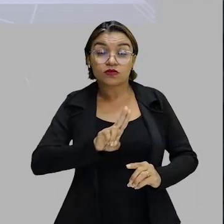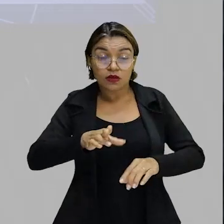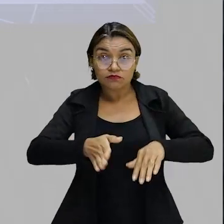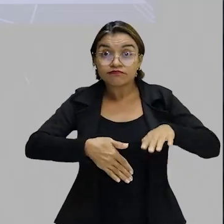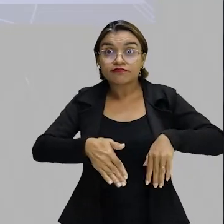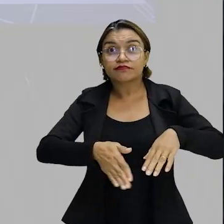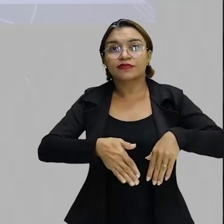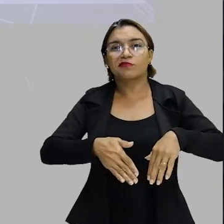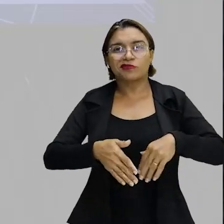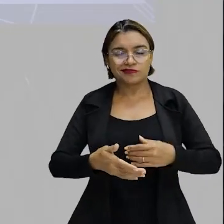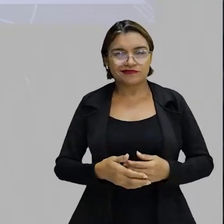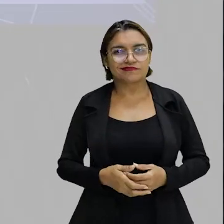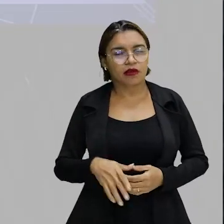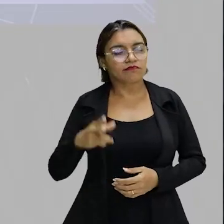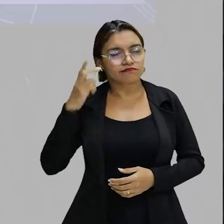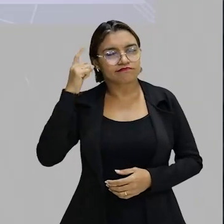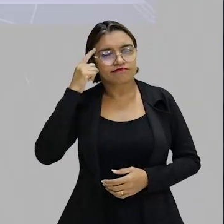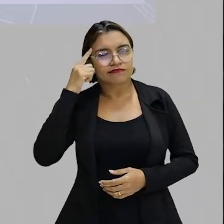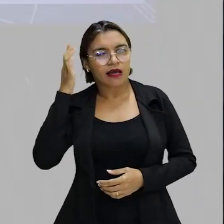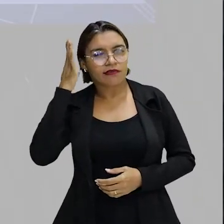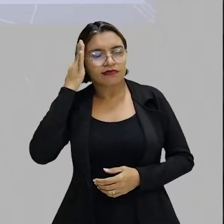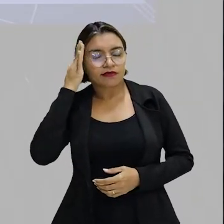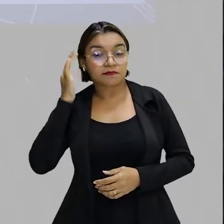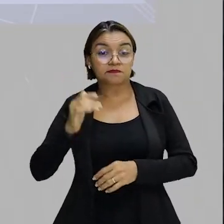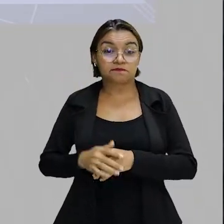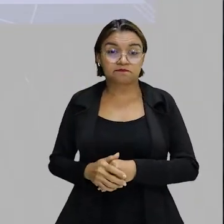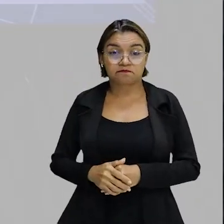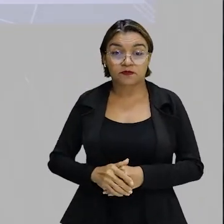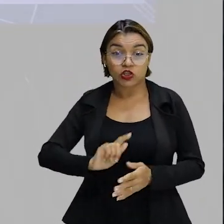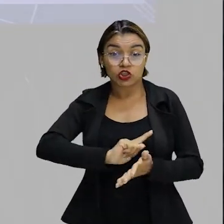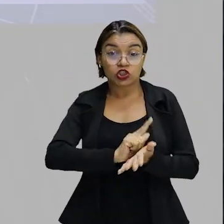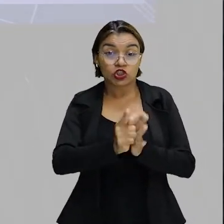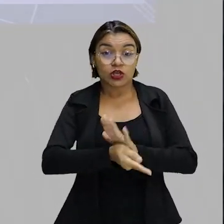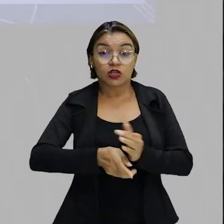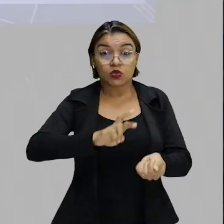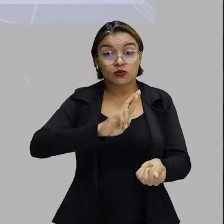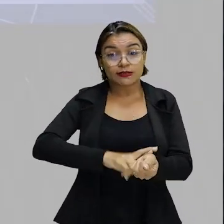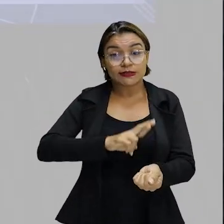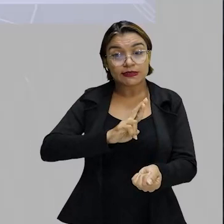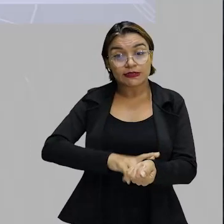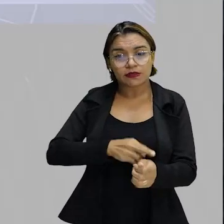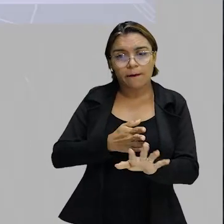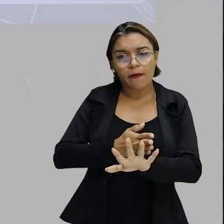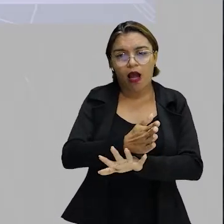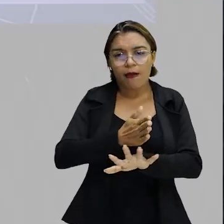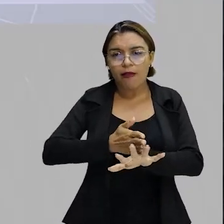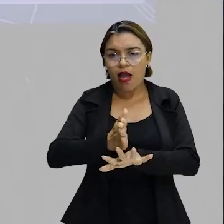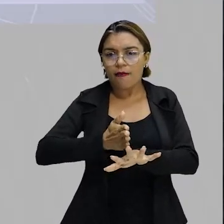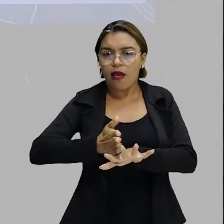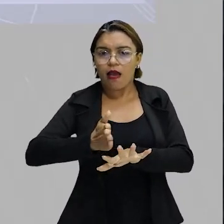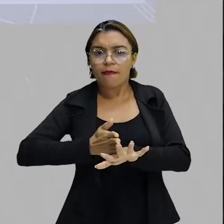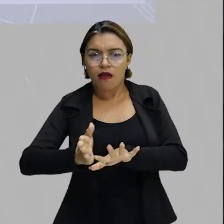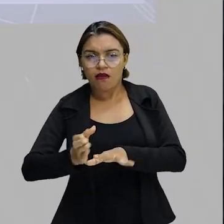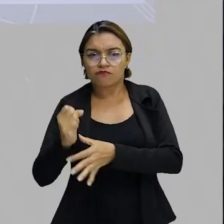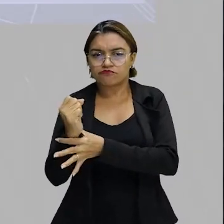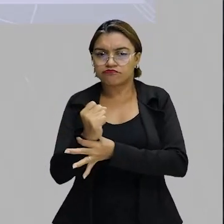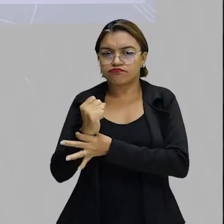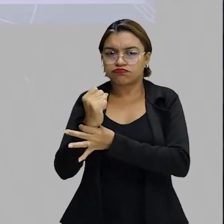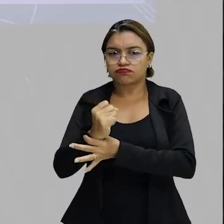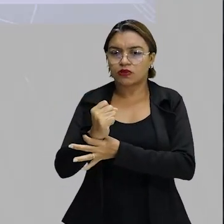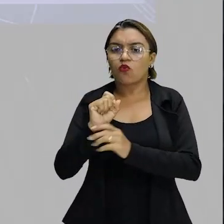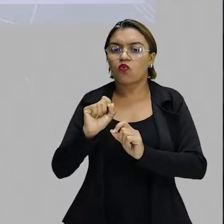isso aí, dá para ter uma ideia. Todos os gêneros e ritmos ramificam dessa raiz e